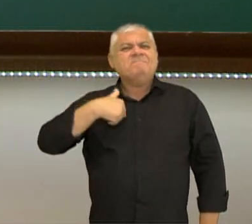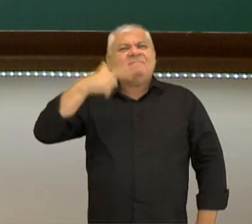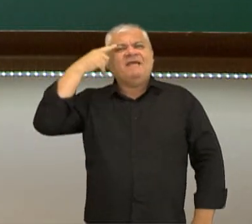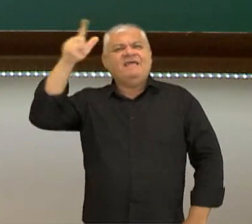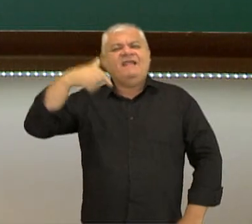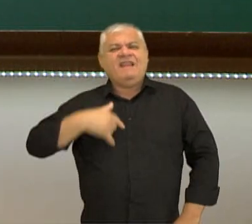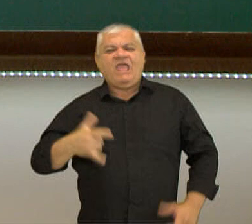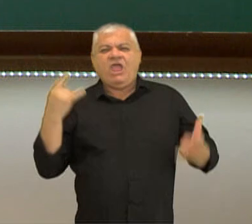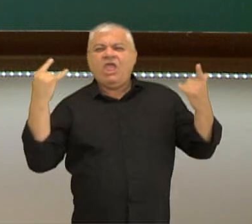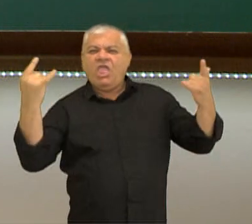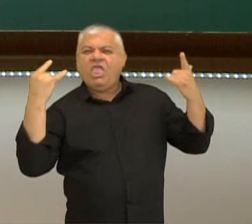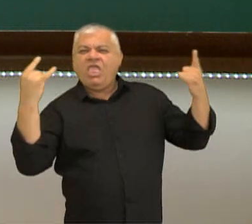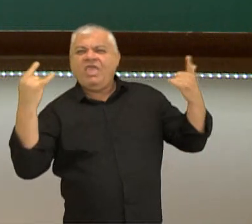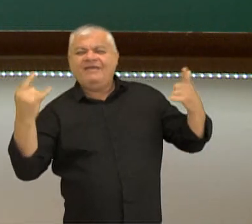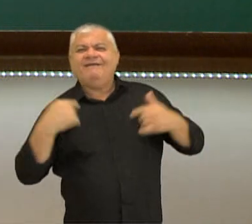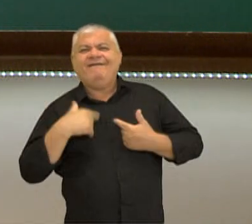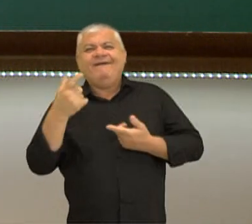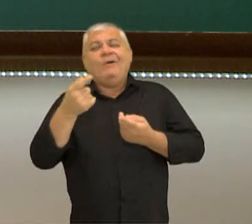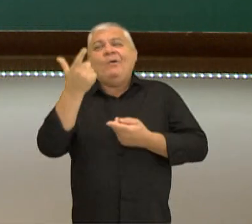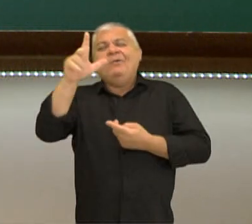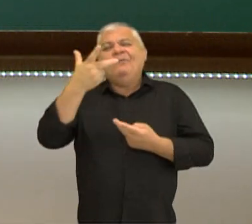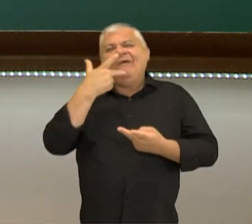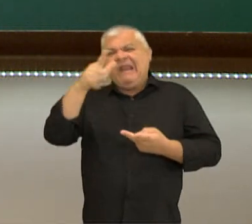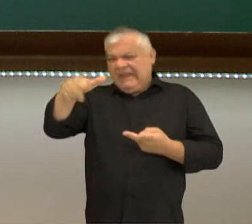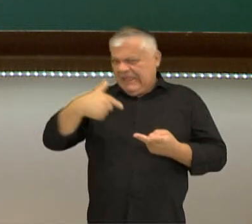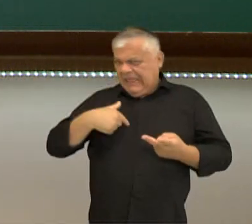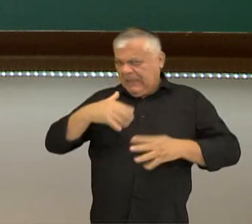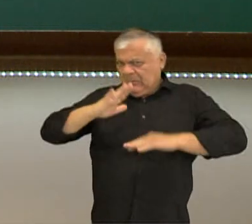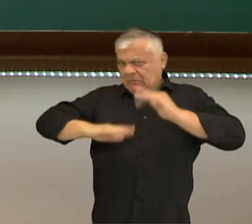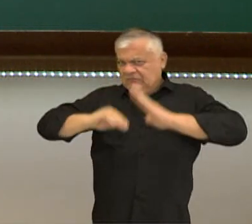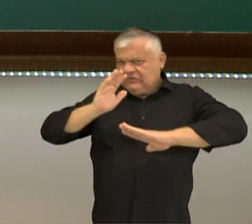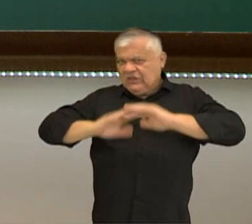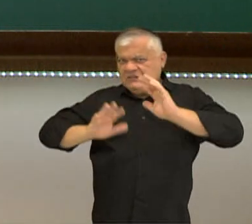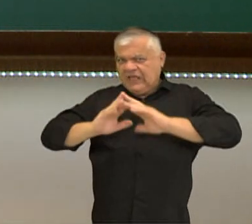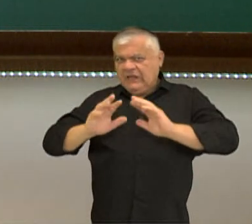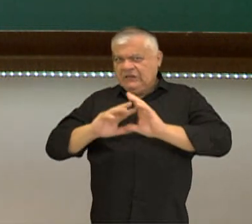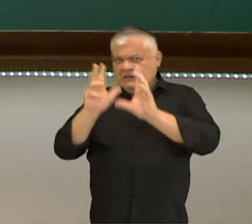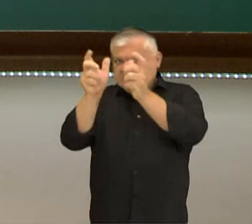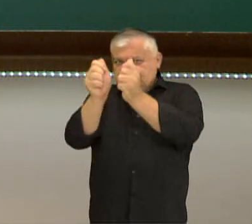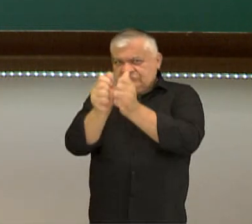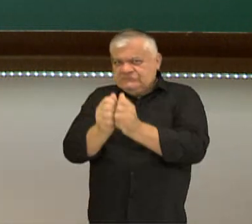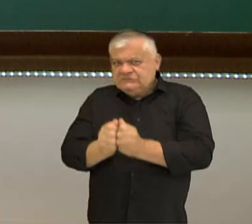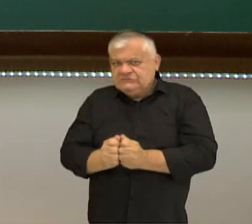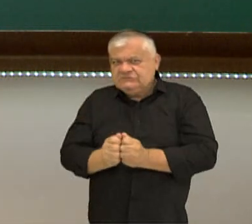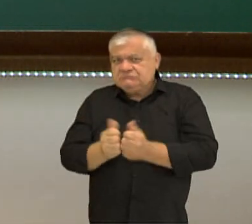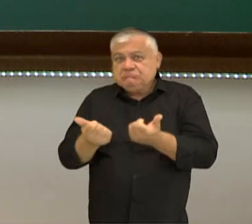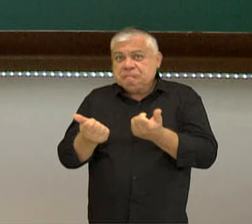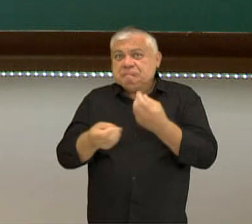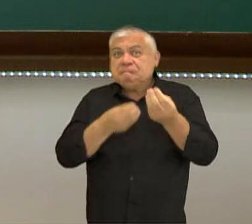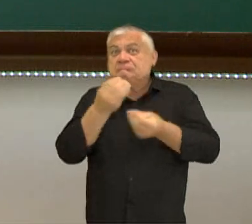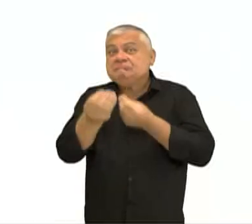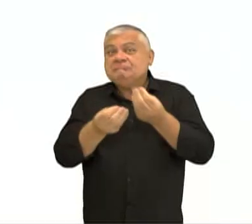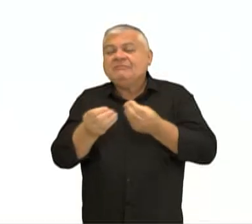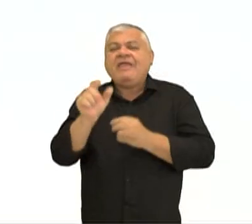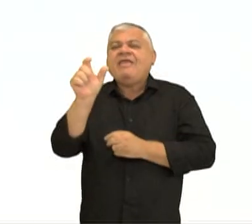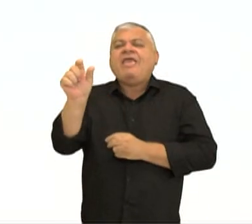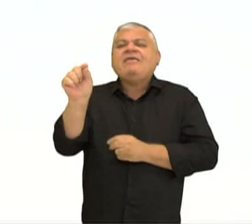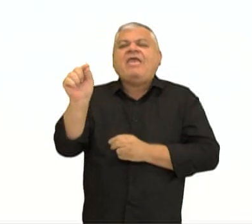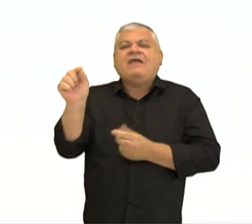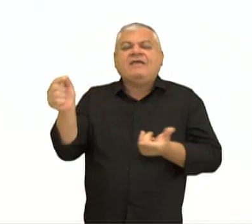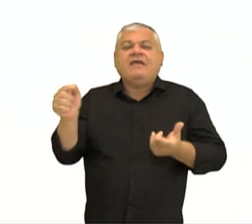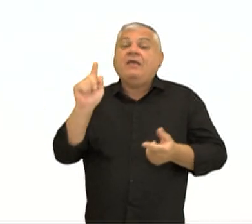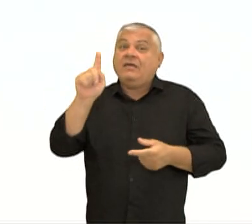enfim, outros vão falar que é um artista plástico, enfim, cada um vai falar uma coisa, mas a verdade é que ninguém sabe quem ele é. É um